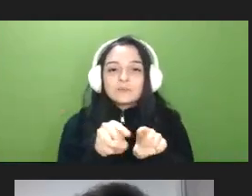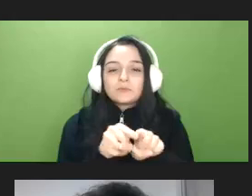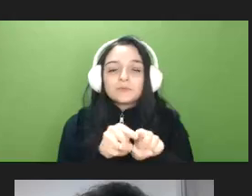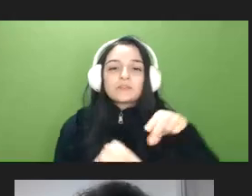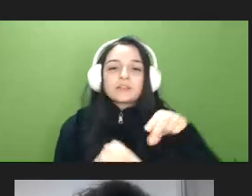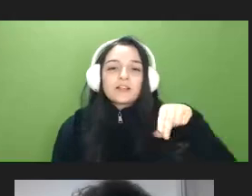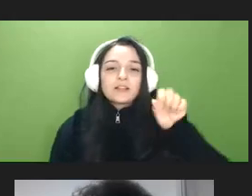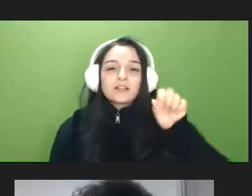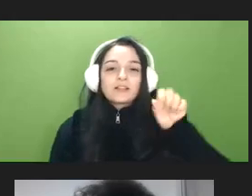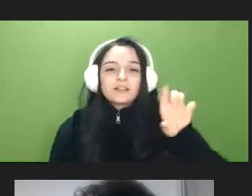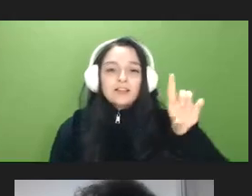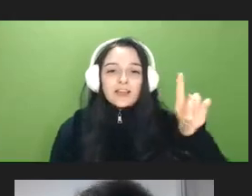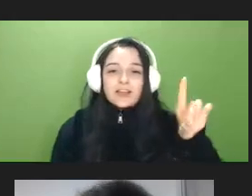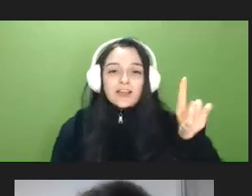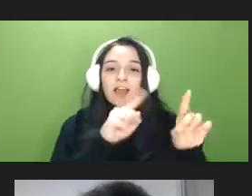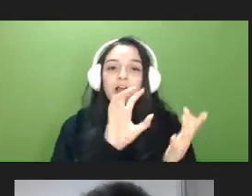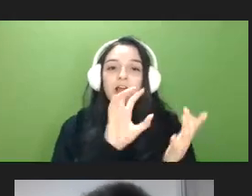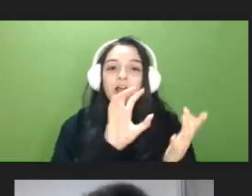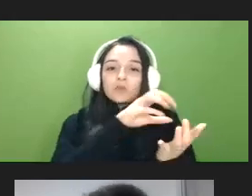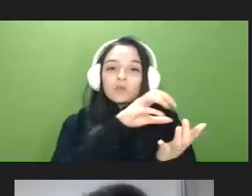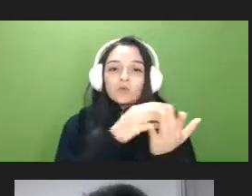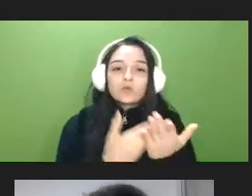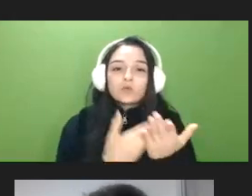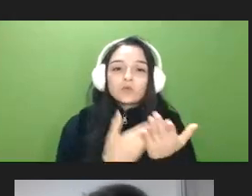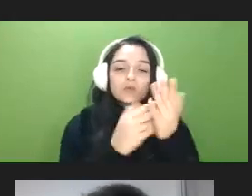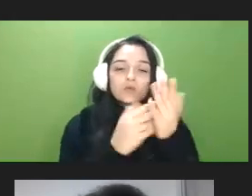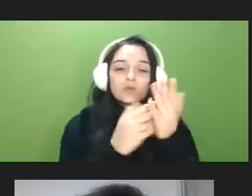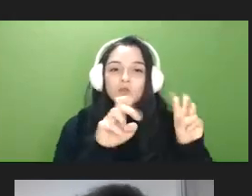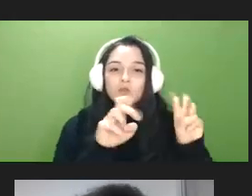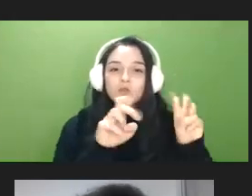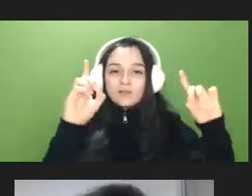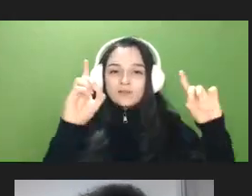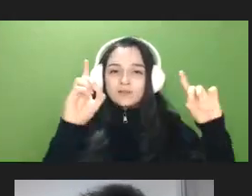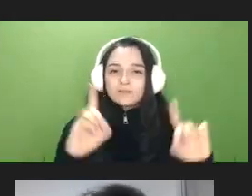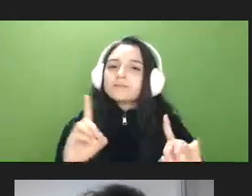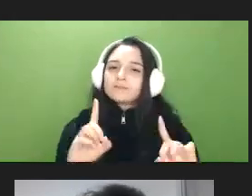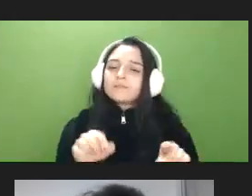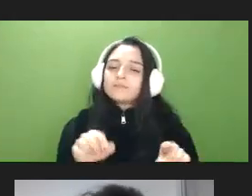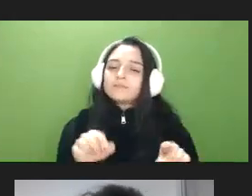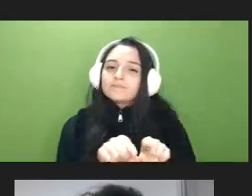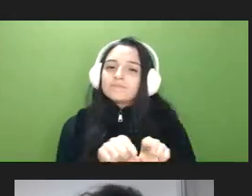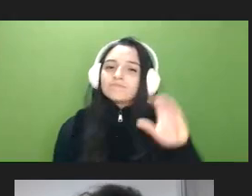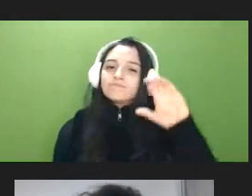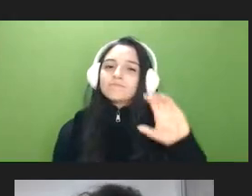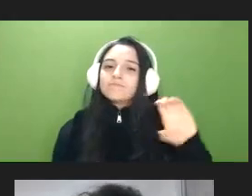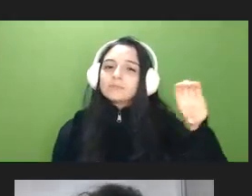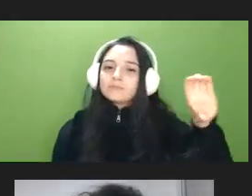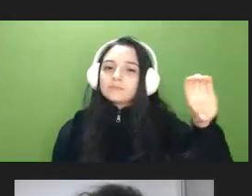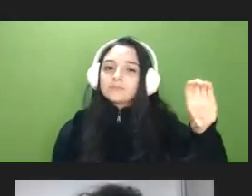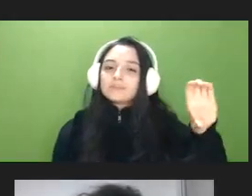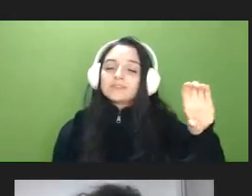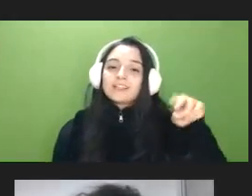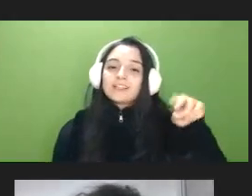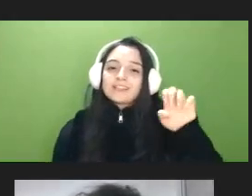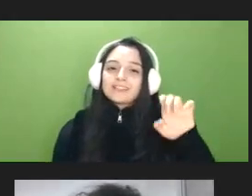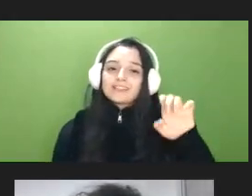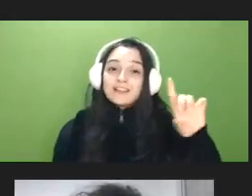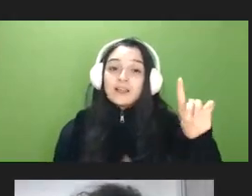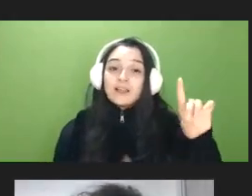Núcleo de Estudos sobre Deficiência, para fazer uma menção, né? O NED atualmente é meu núcleo de